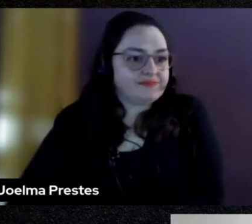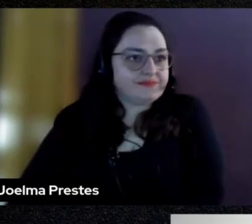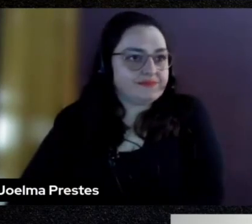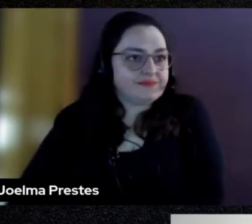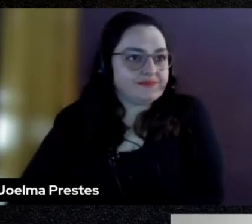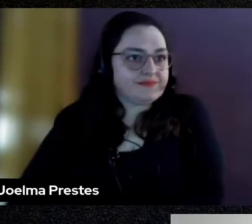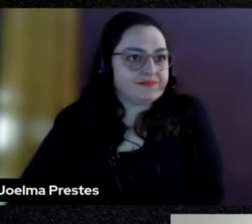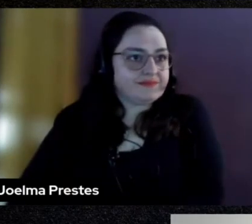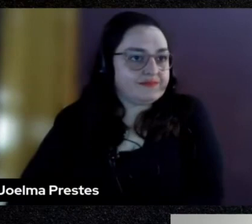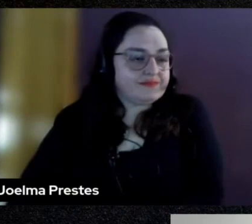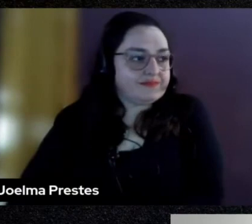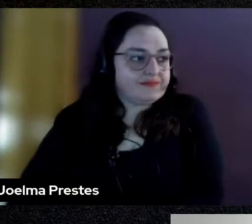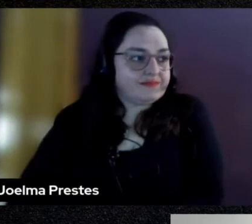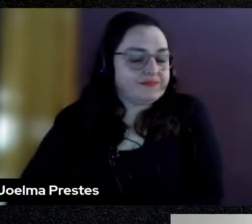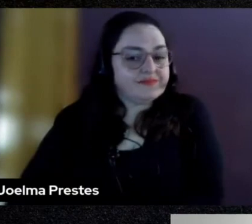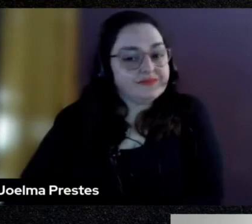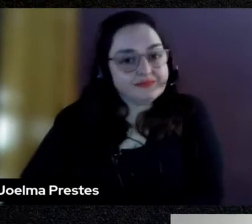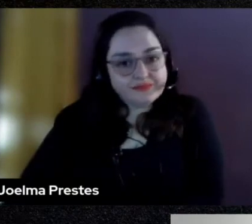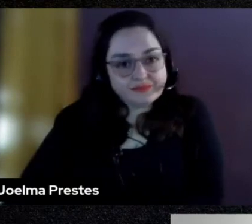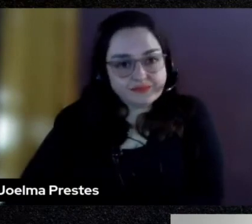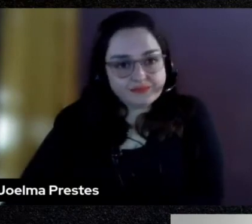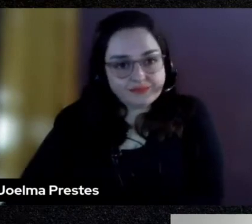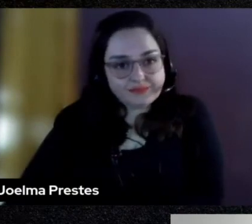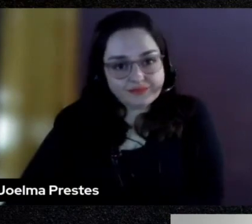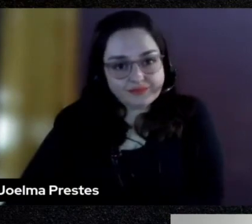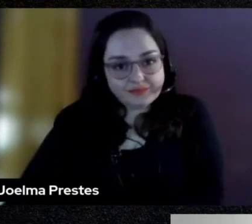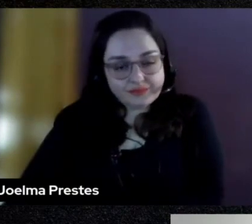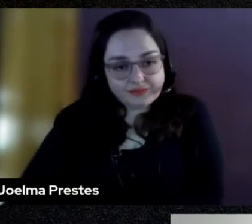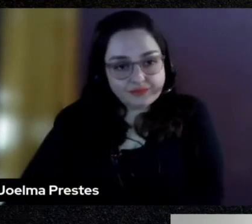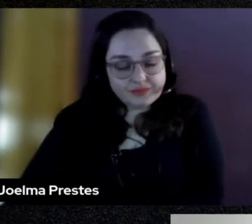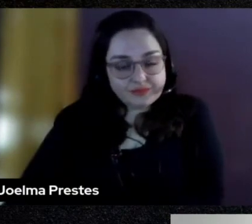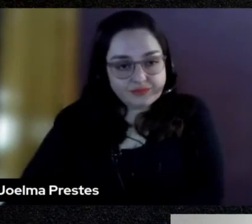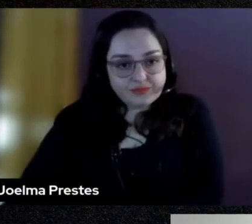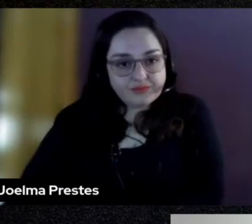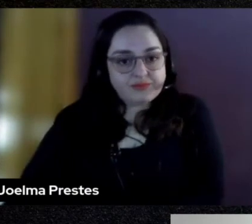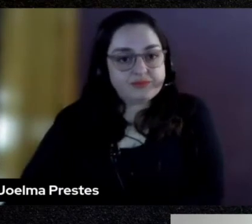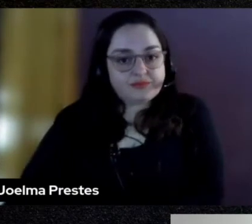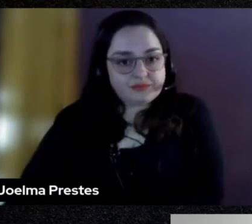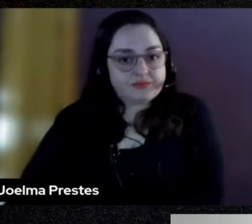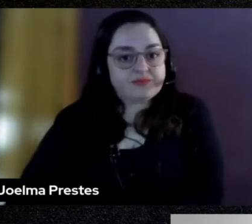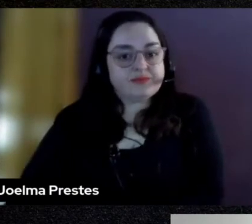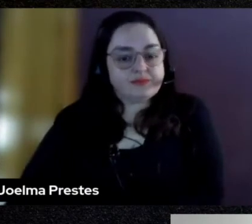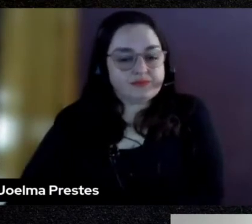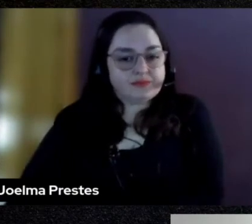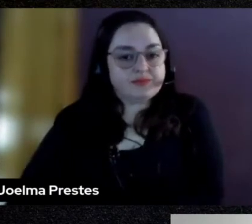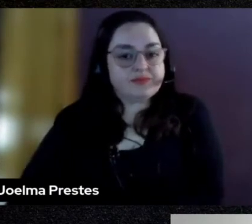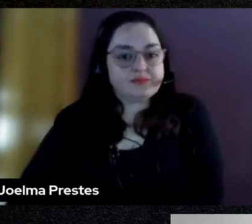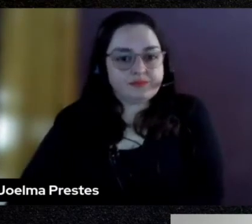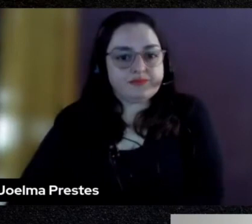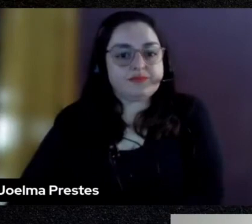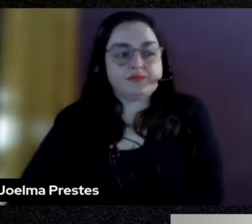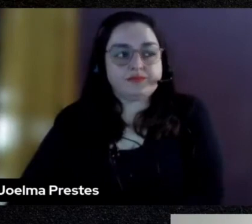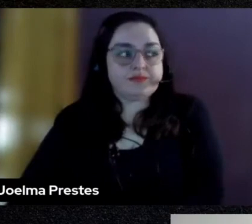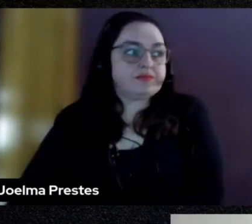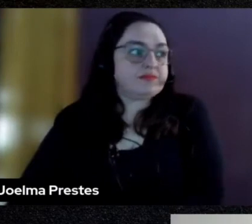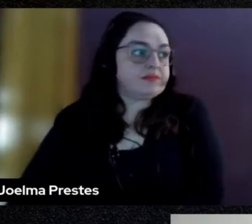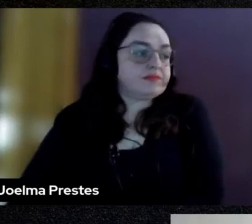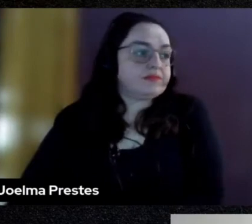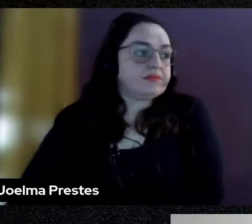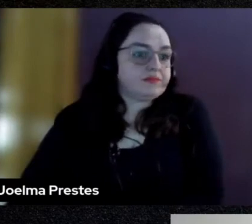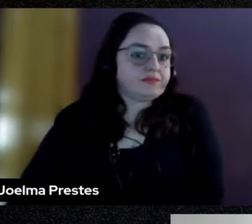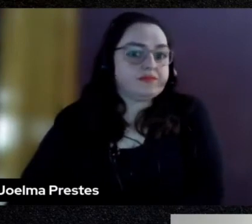de comentar de novo. É, com certeza é um dos fatores que impacta em criticidade, né? Porque se a funcionalidade for core, só